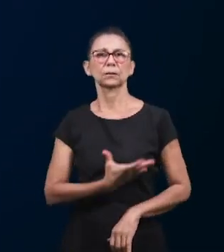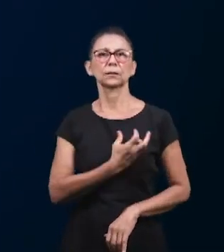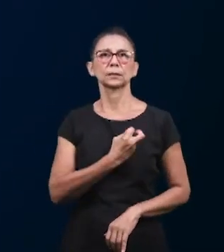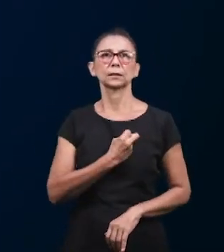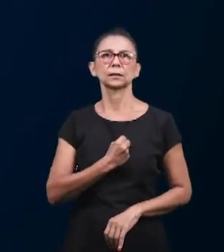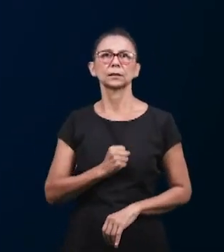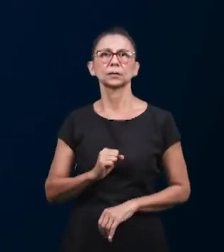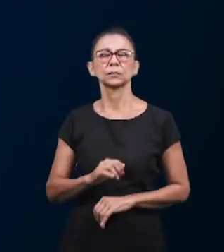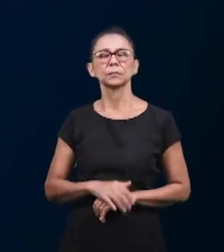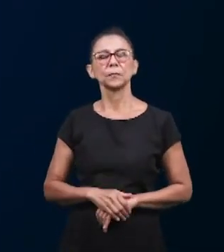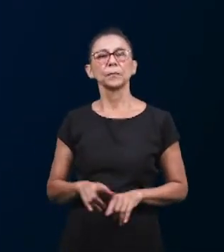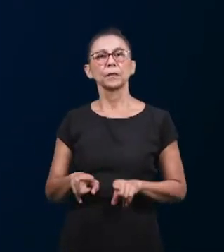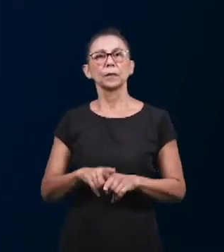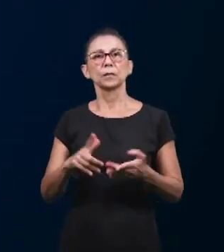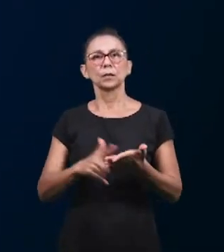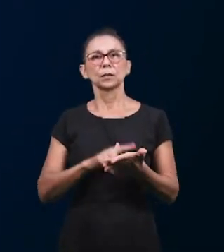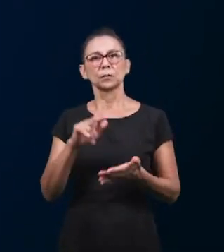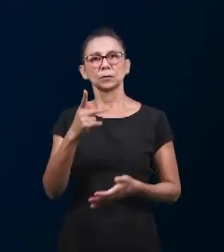diz em Hebreus